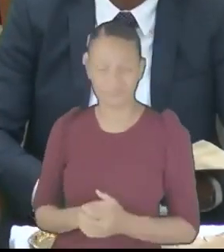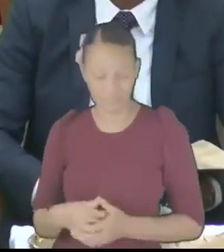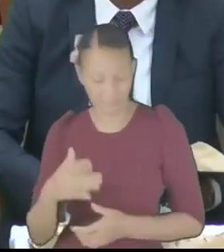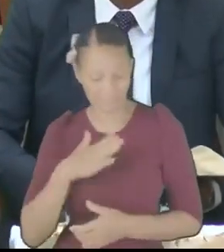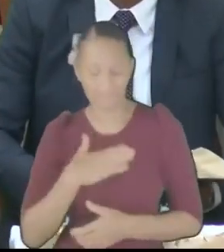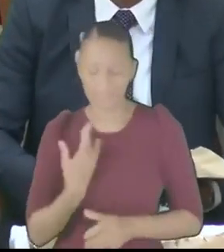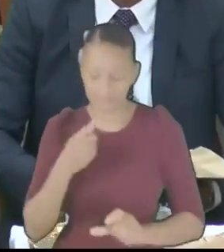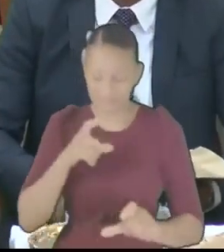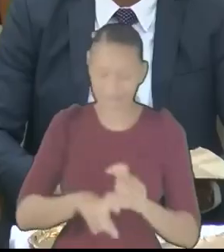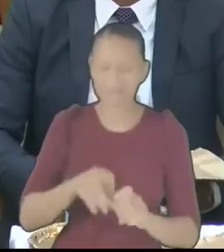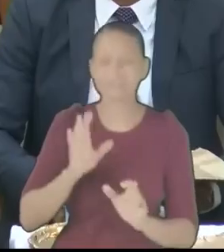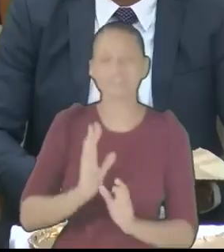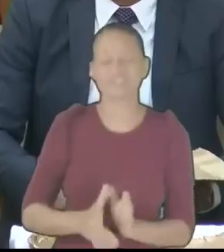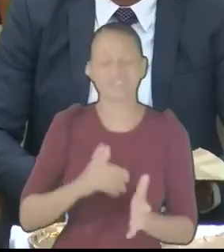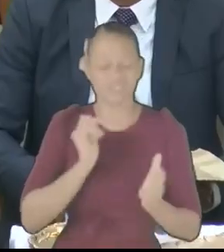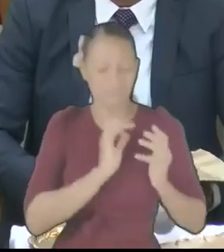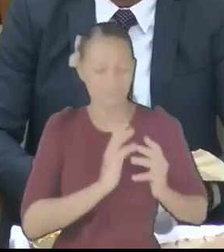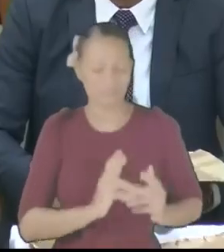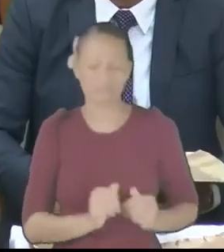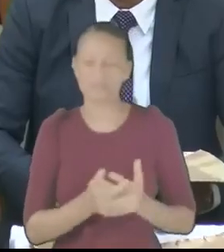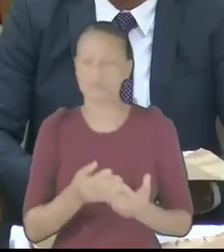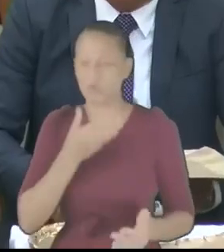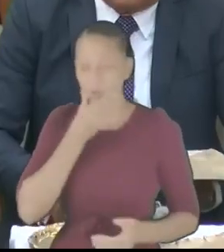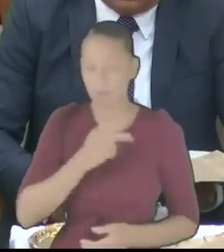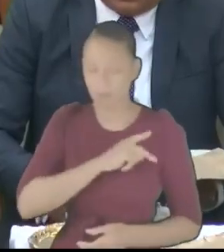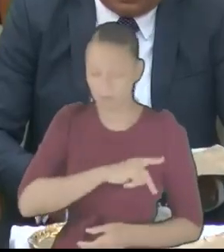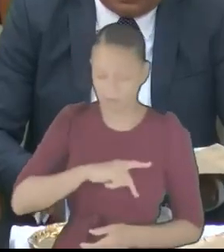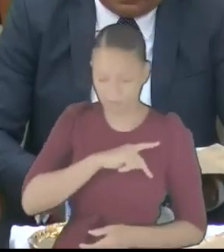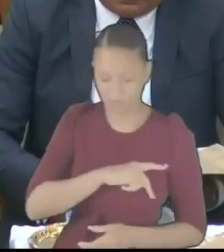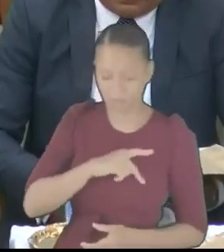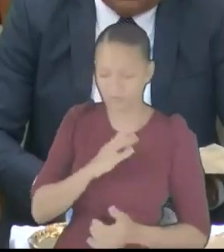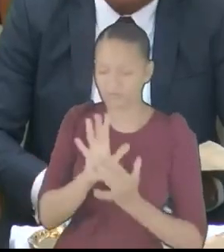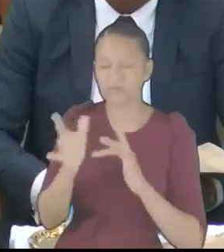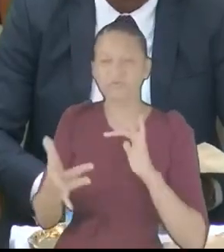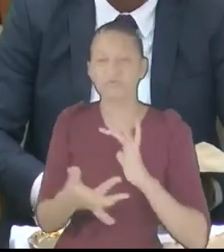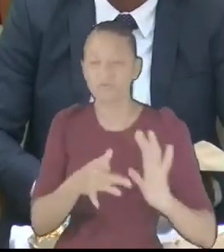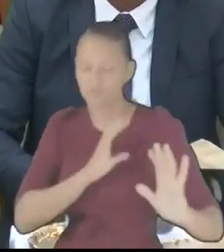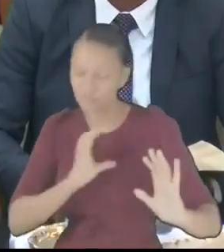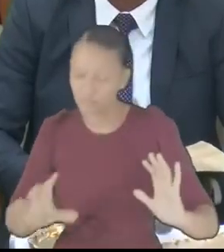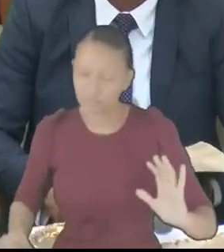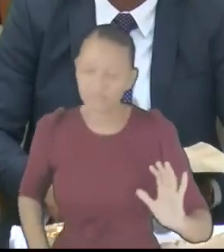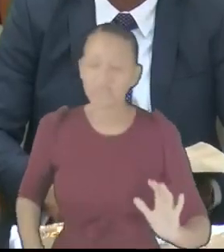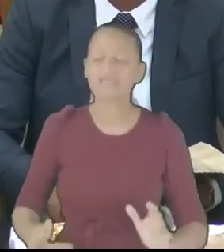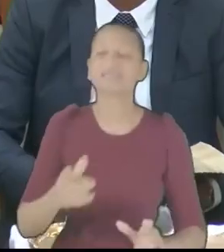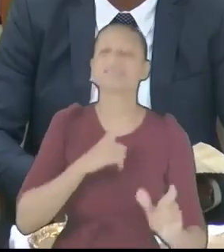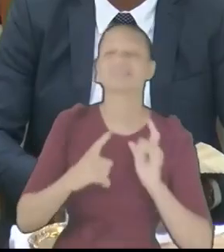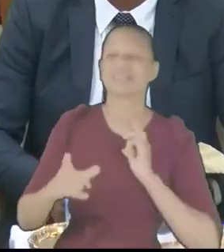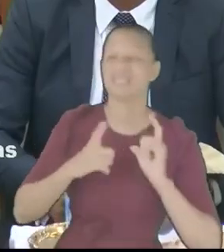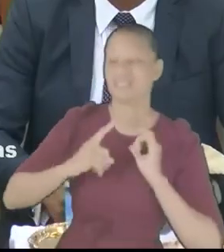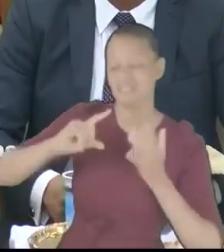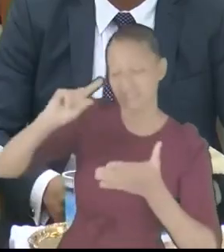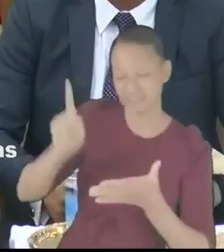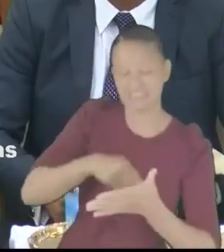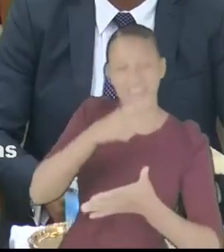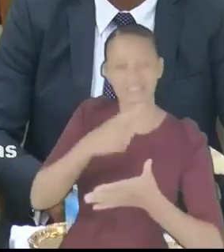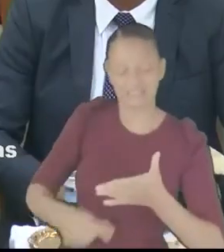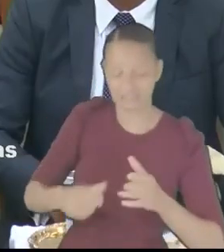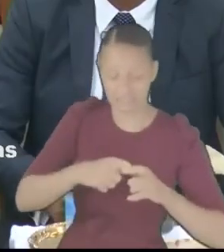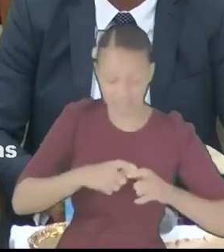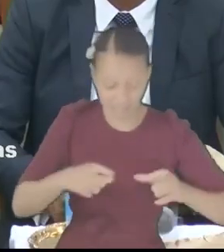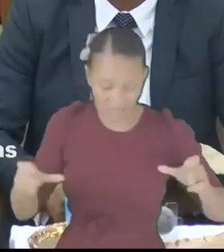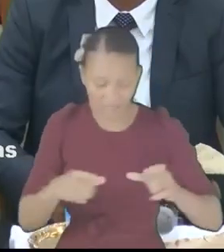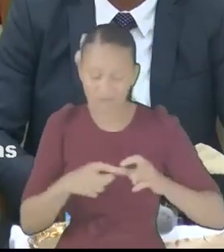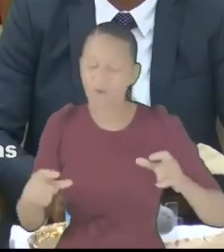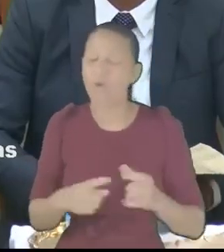minha dívida foi paga. Aí Paulo disse que Jesus Cristo, havendo riscado a cédula que nos